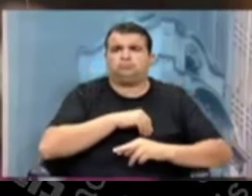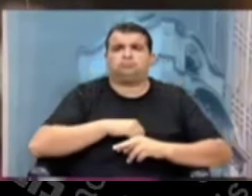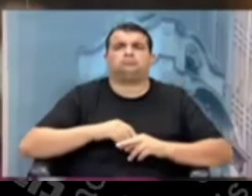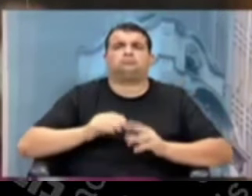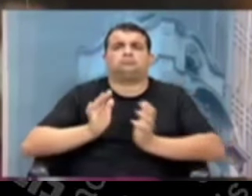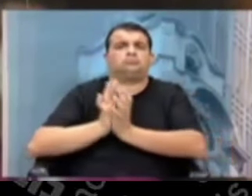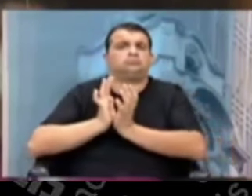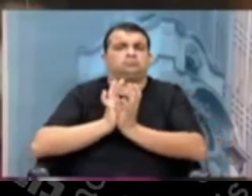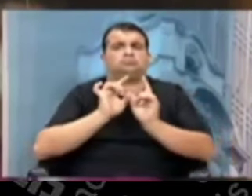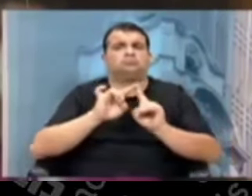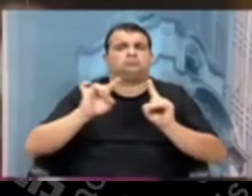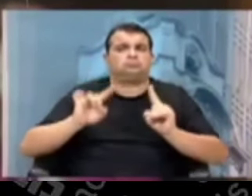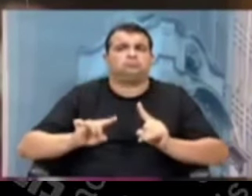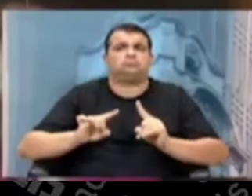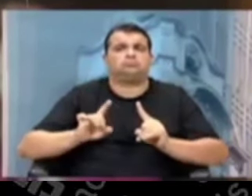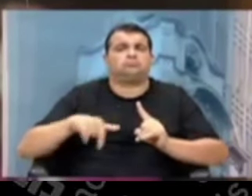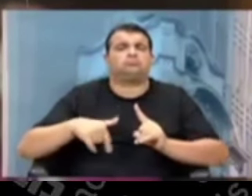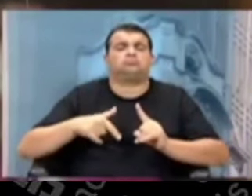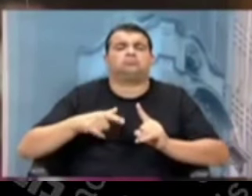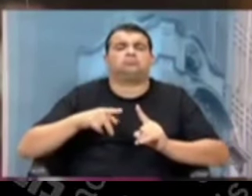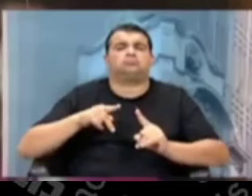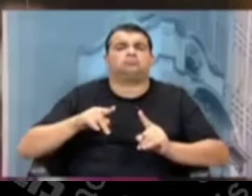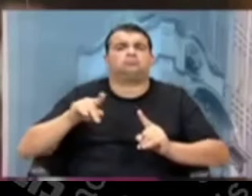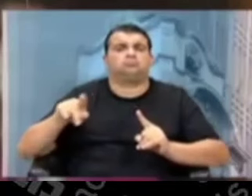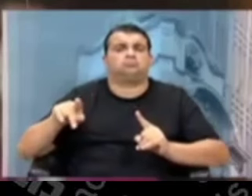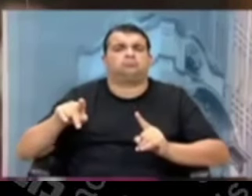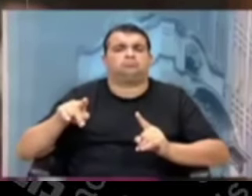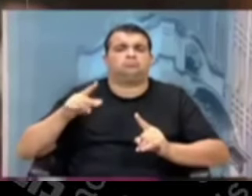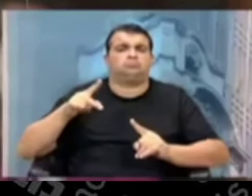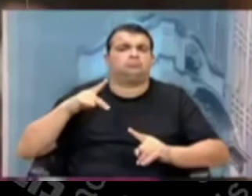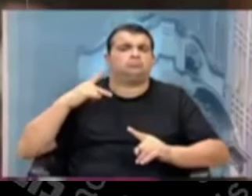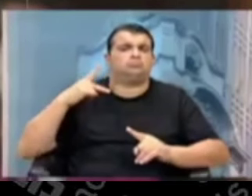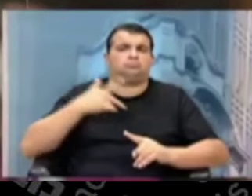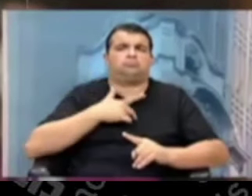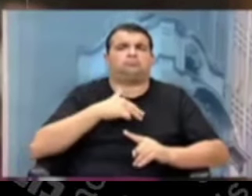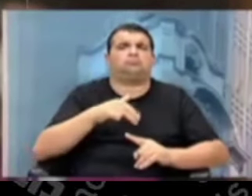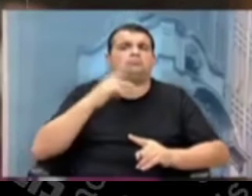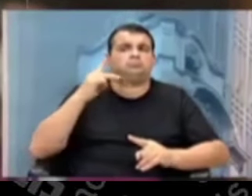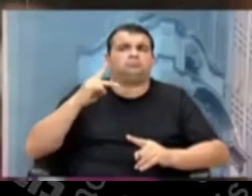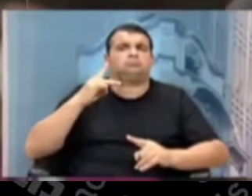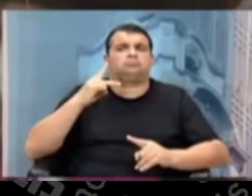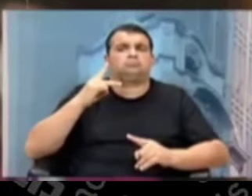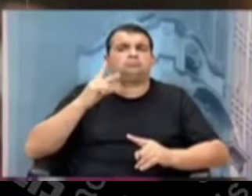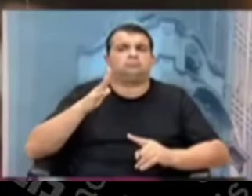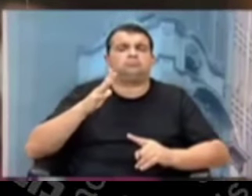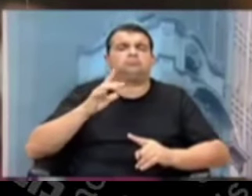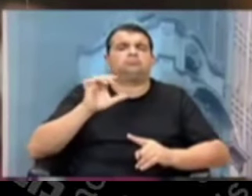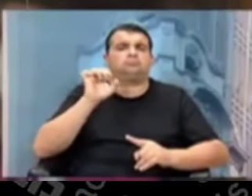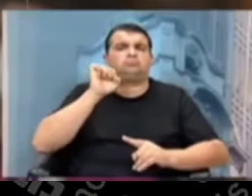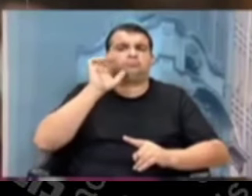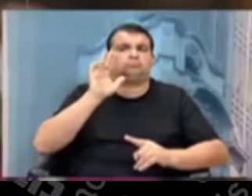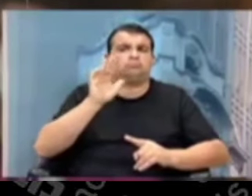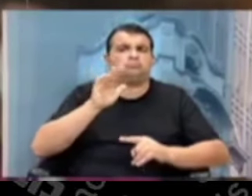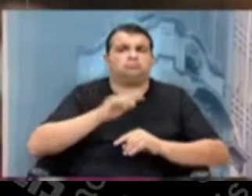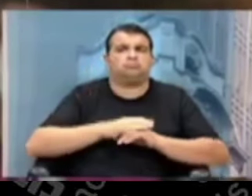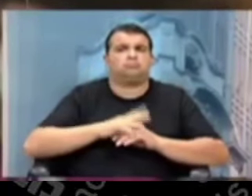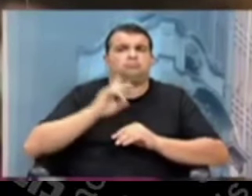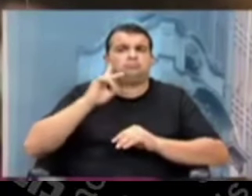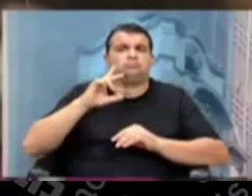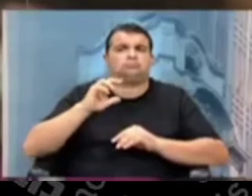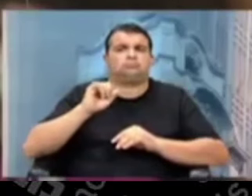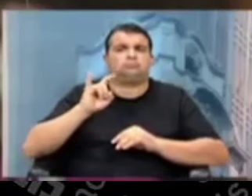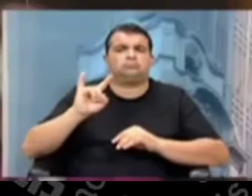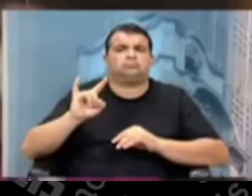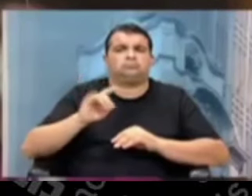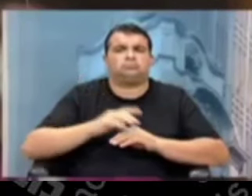a esses servidores se a justamente o que o PP do partido do vereador aqui jamais Senador já Vereador